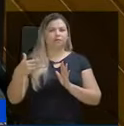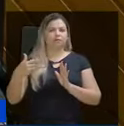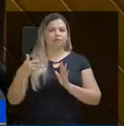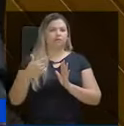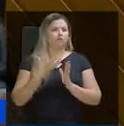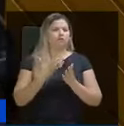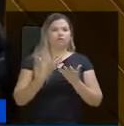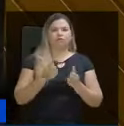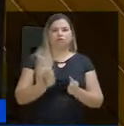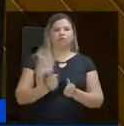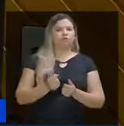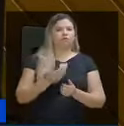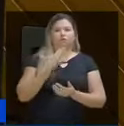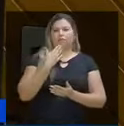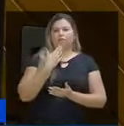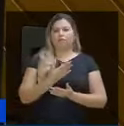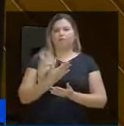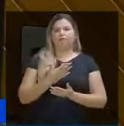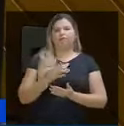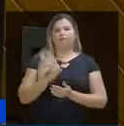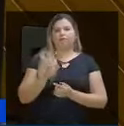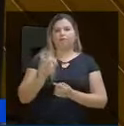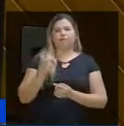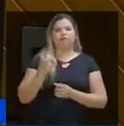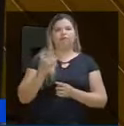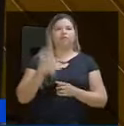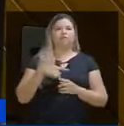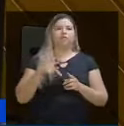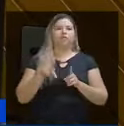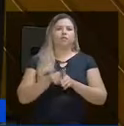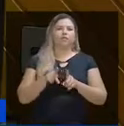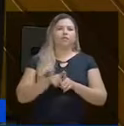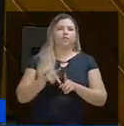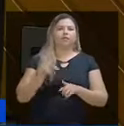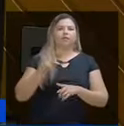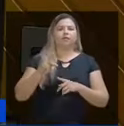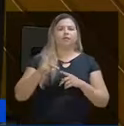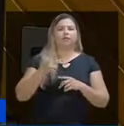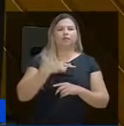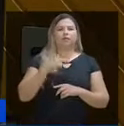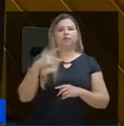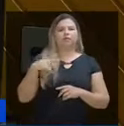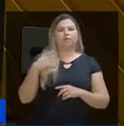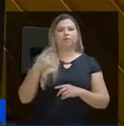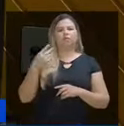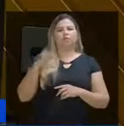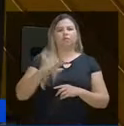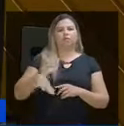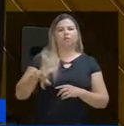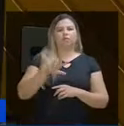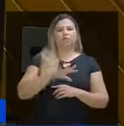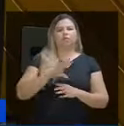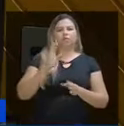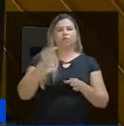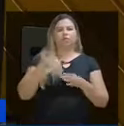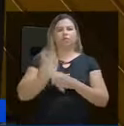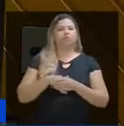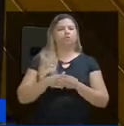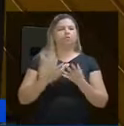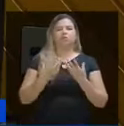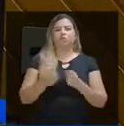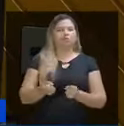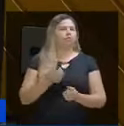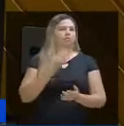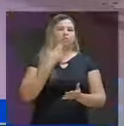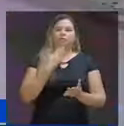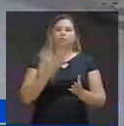do recurso. Dada a se manifestar, a Procuradoria Regional Eleitoral pugnou pelo conhecimento e no mérito pelo não provimento do